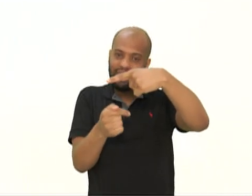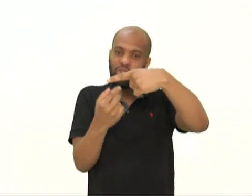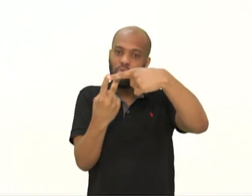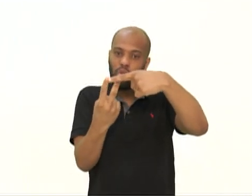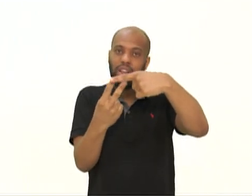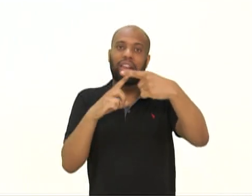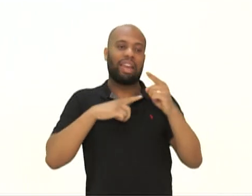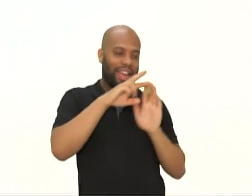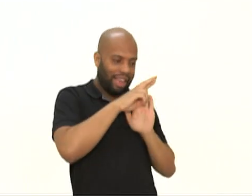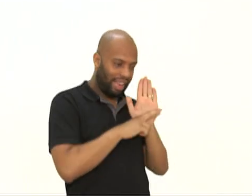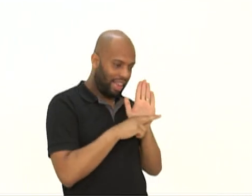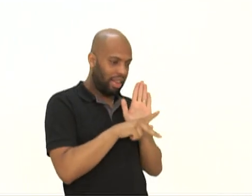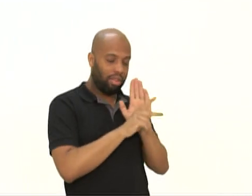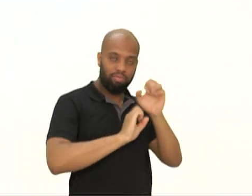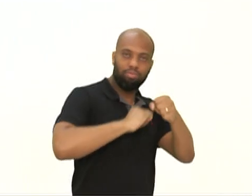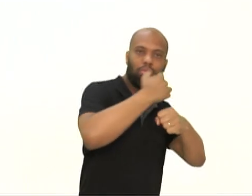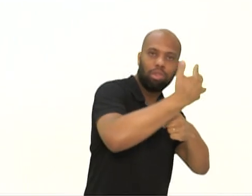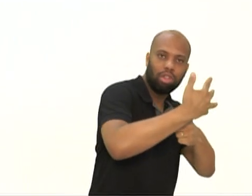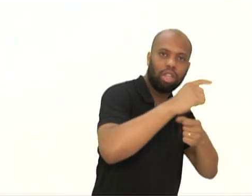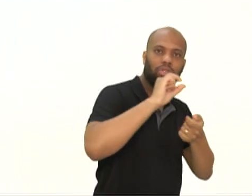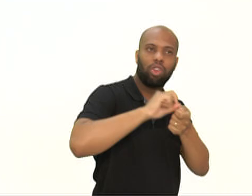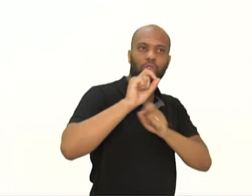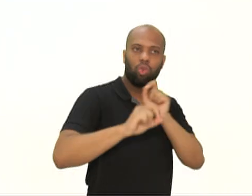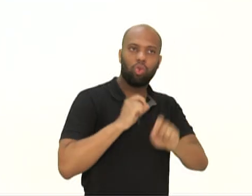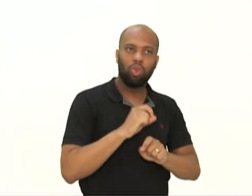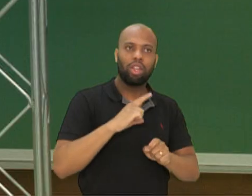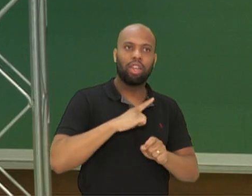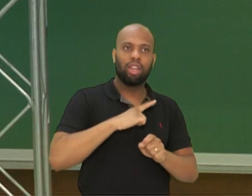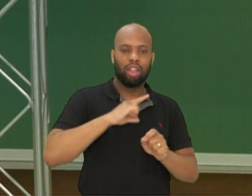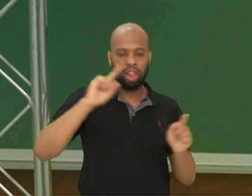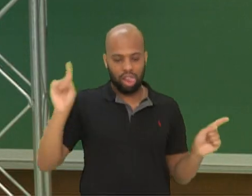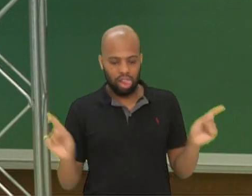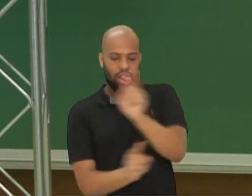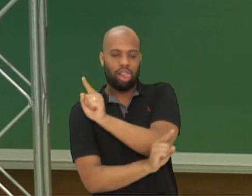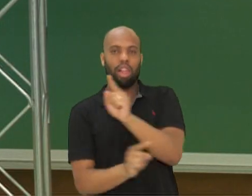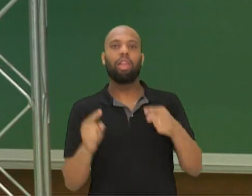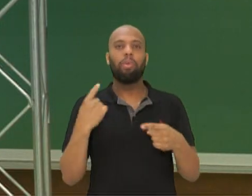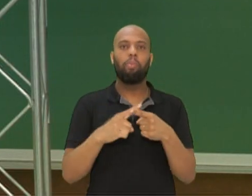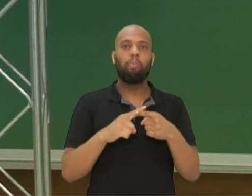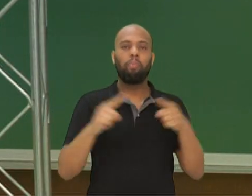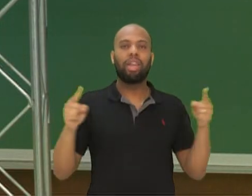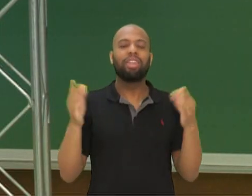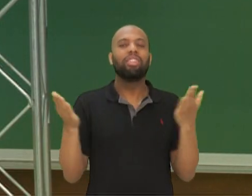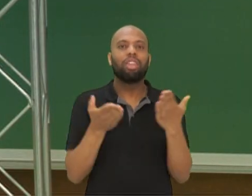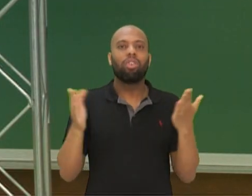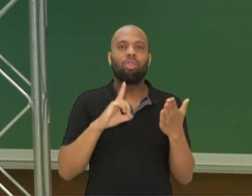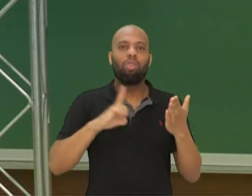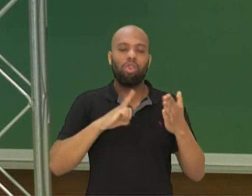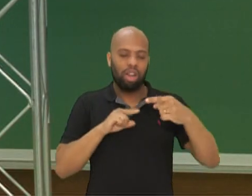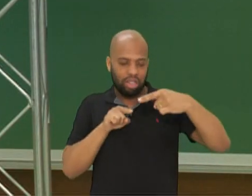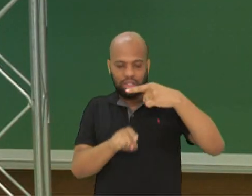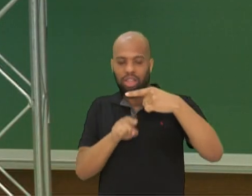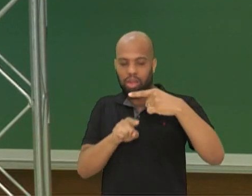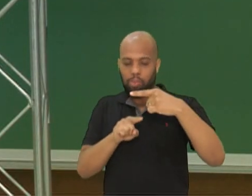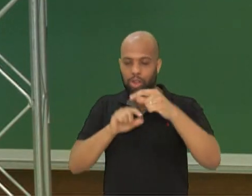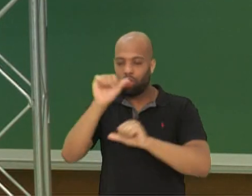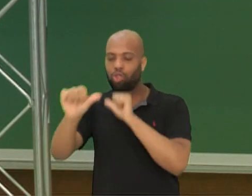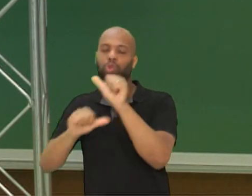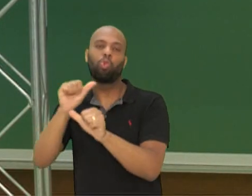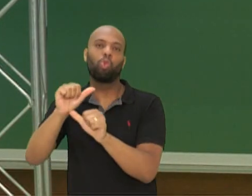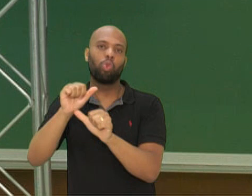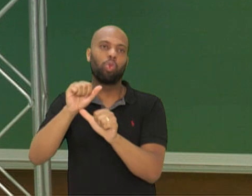Só que ele está escrito de forma diferente. A reescrita é muito importante. Em várias soluções dentro da matemática,